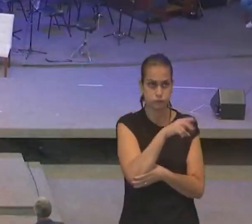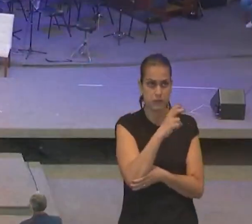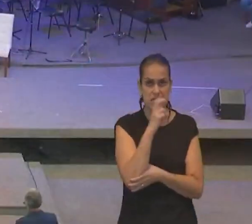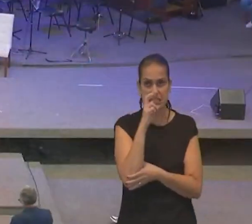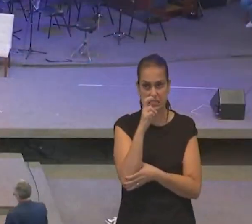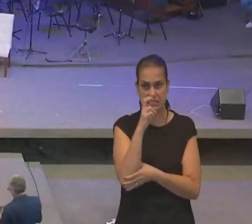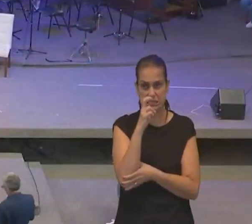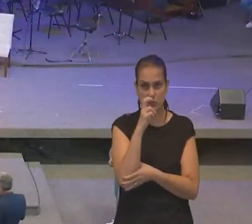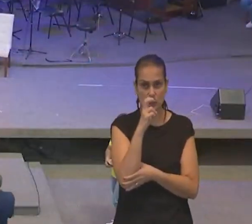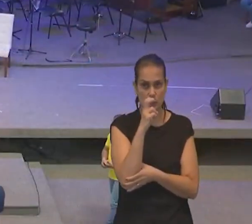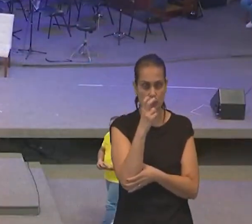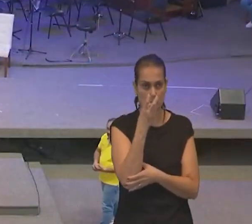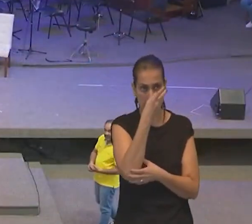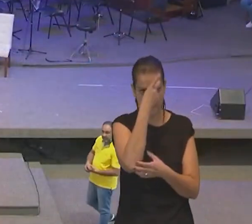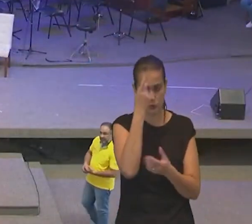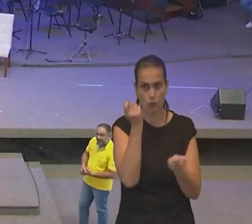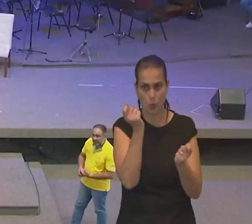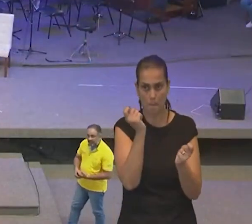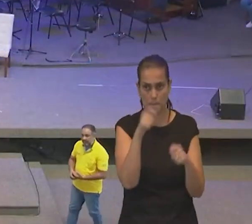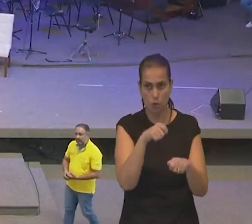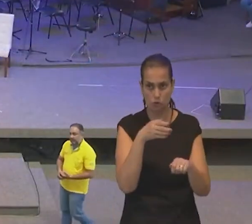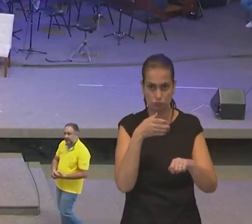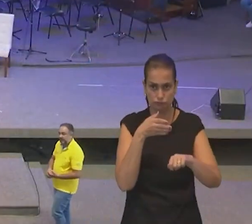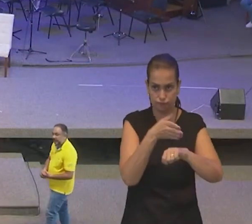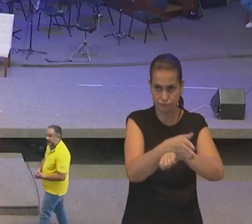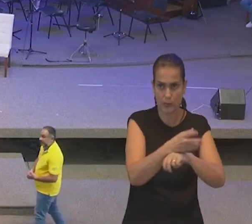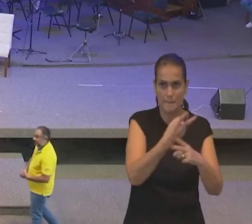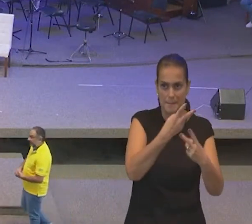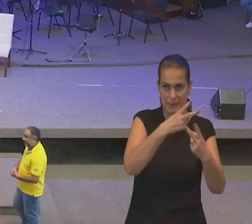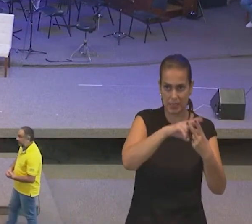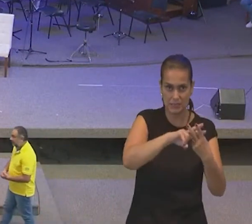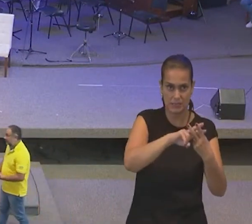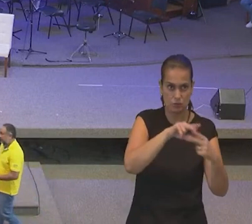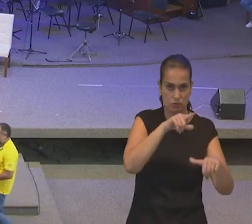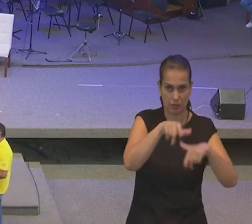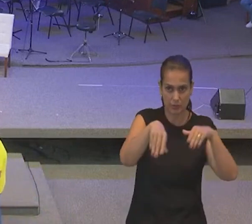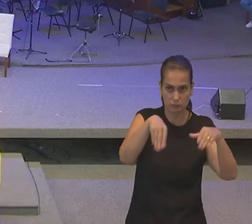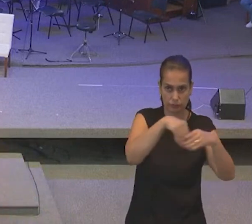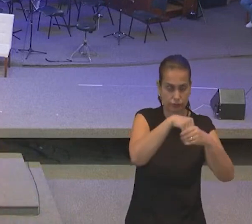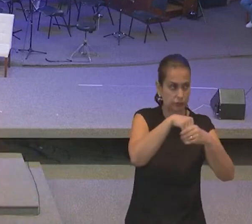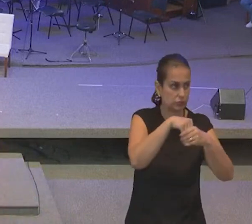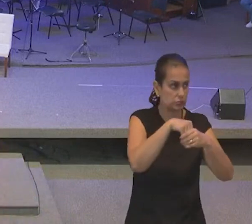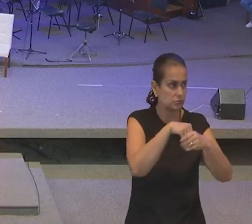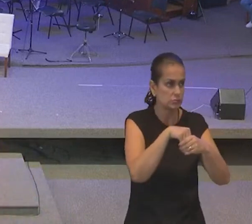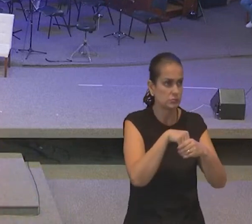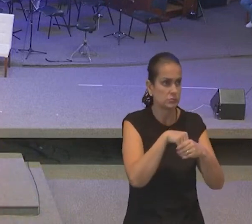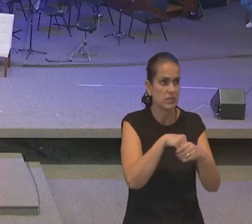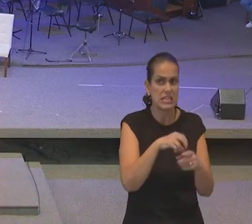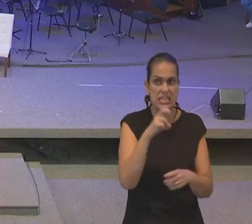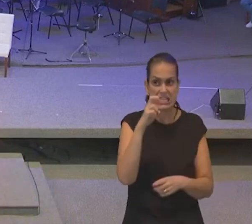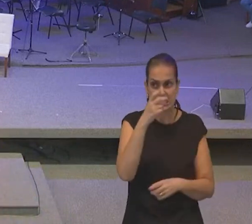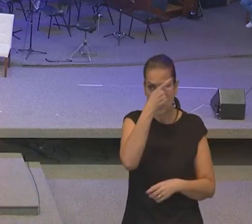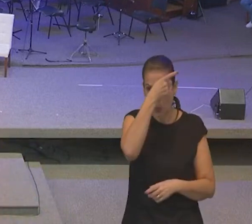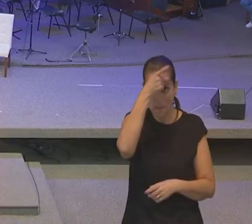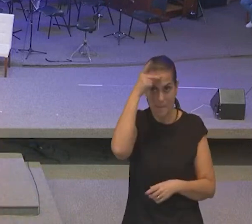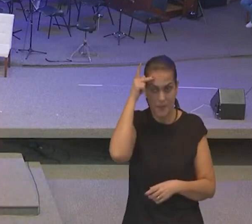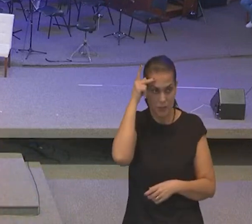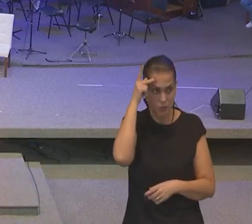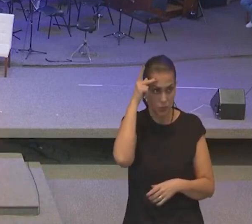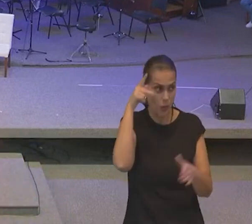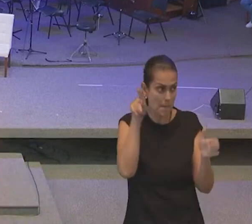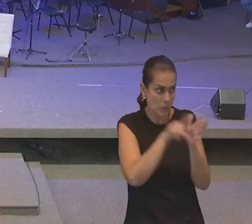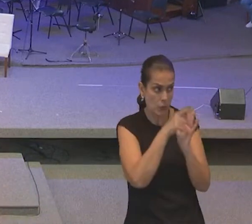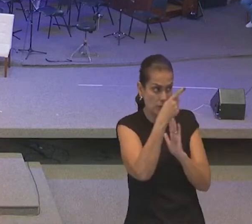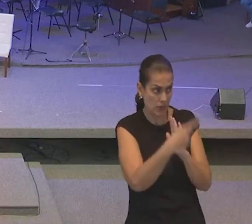pessoas no Presídio Federal para fazer o trabalho ali dentro. E essas 5 pessoas é daqui dessa